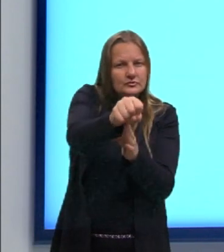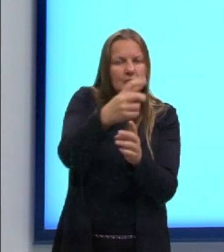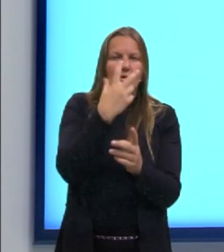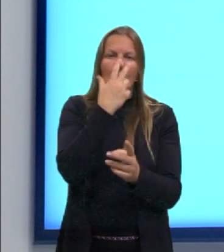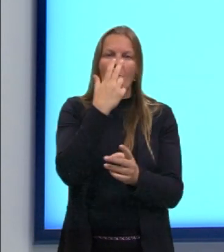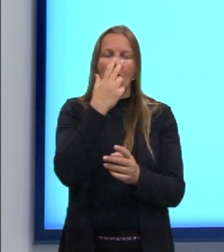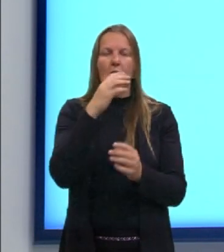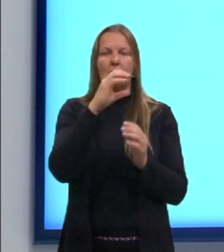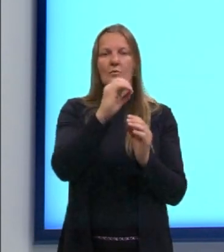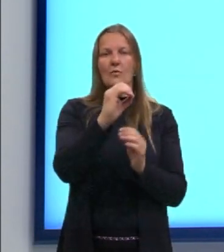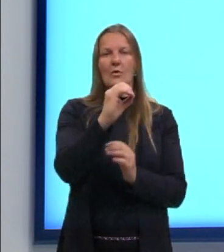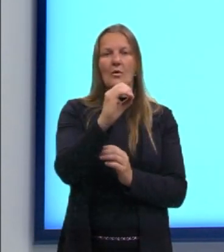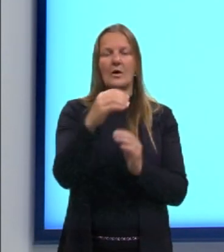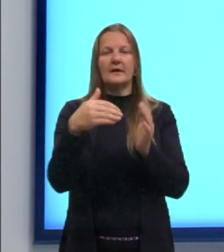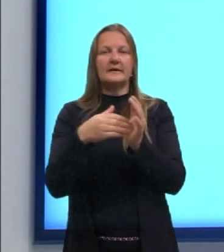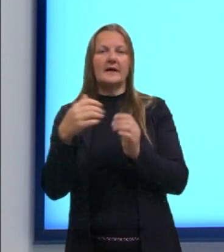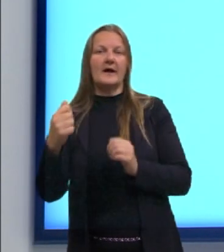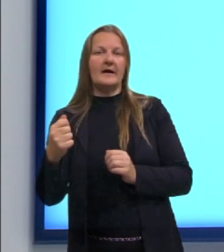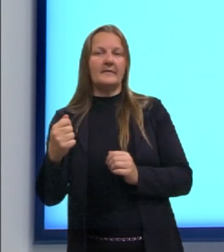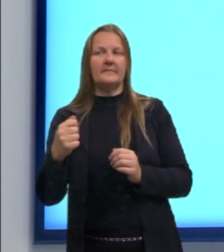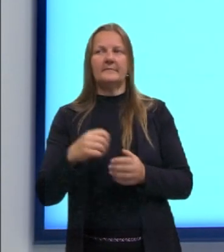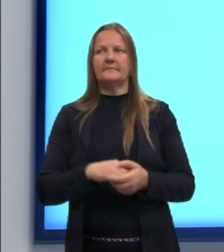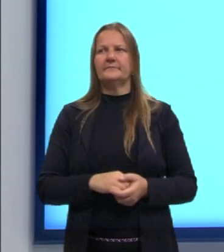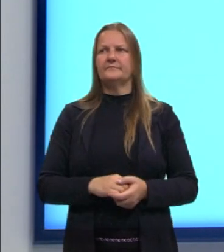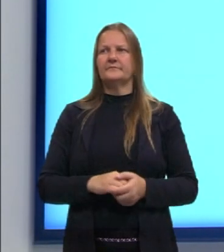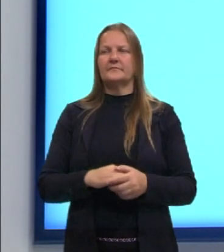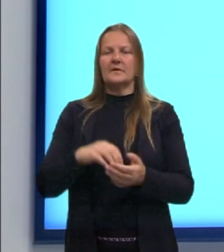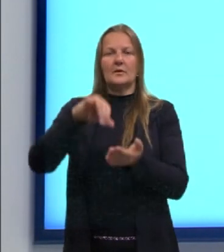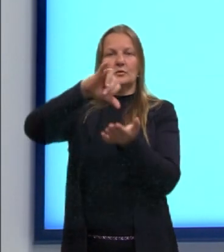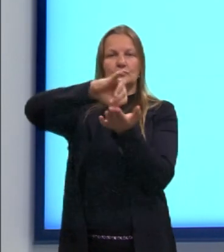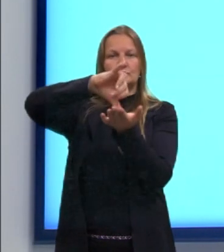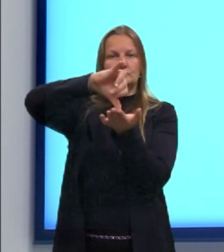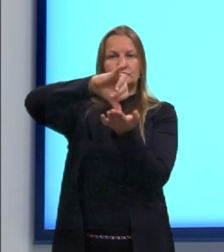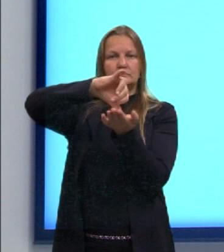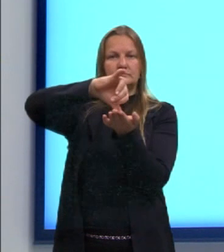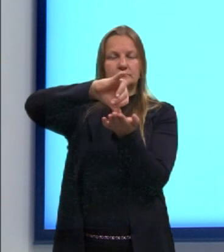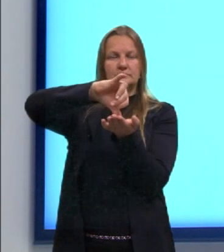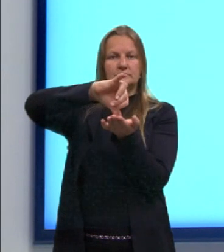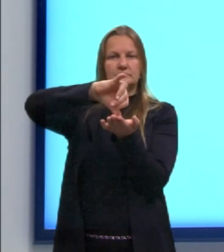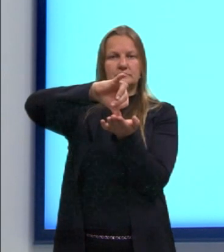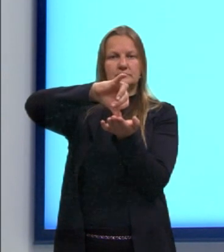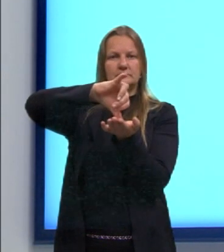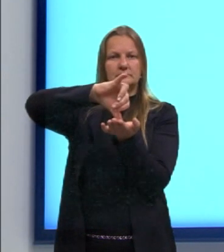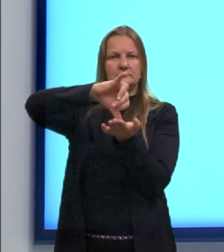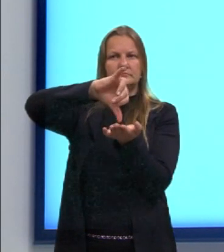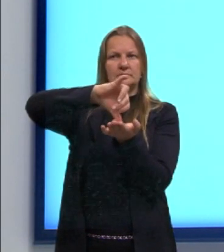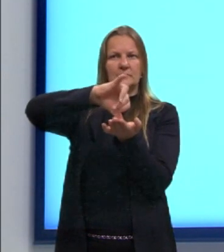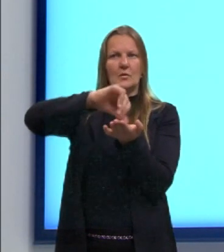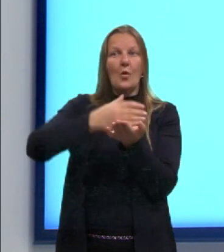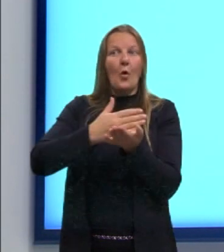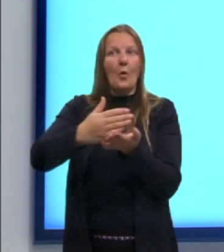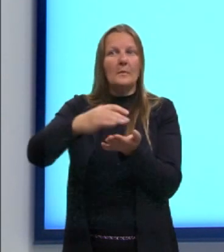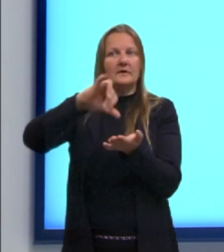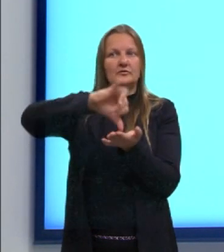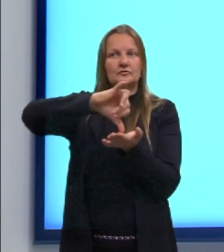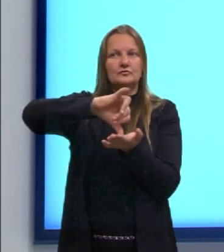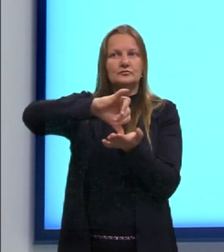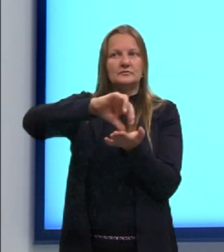ponto O até o ponto A. Então, o ponto O seria aqui a nossa origem, a origem do nosso